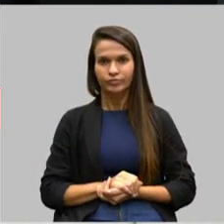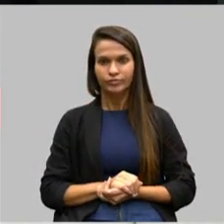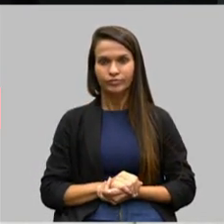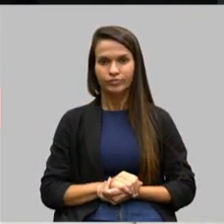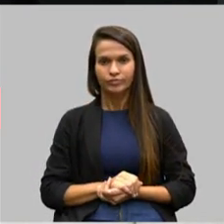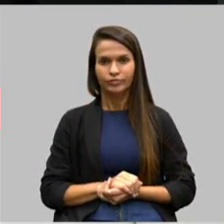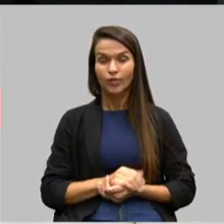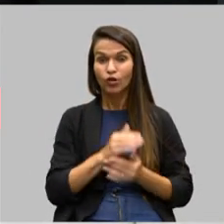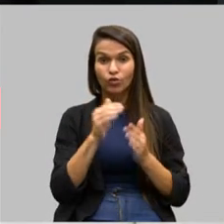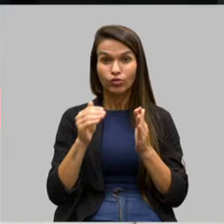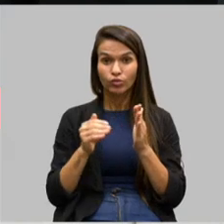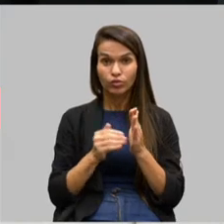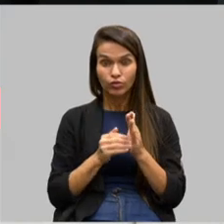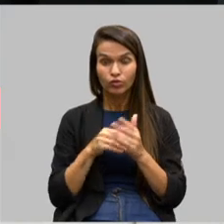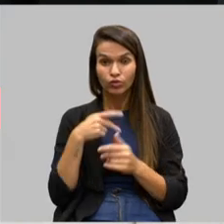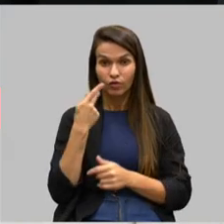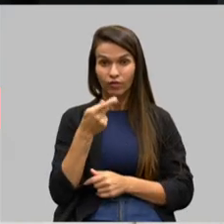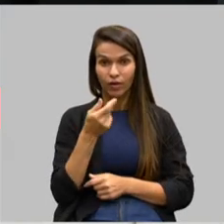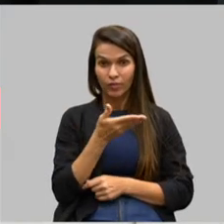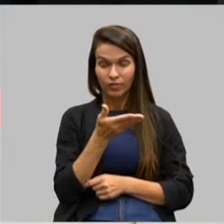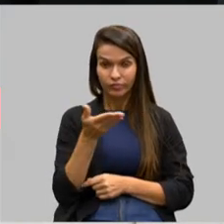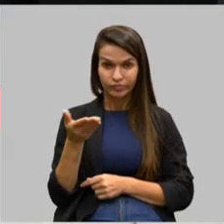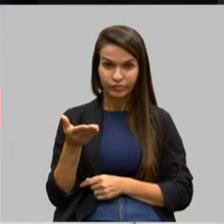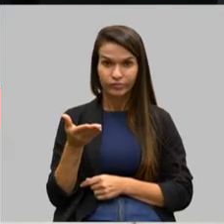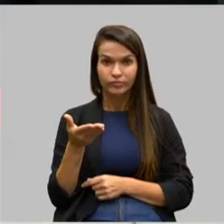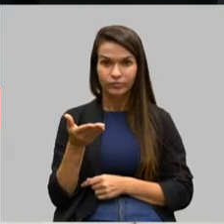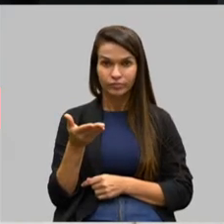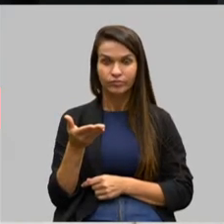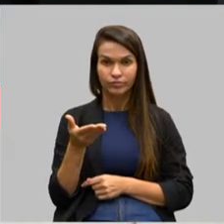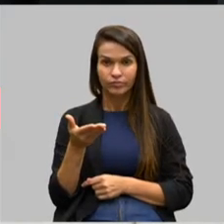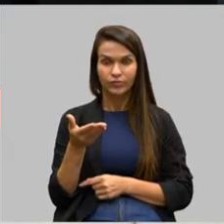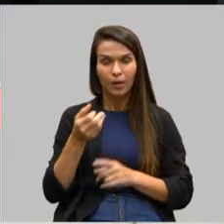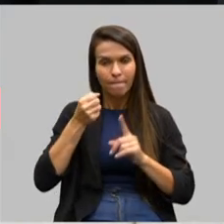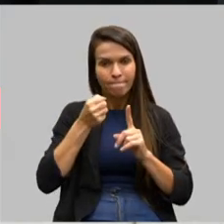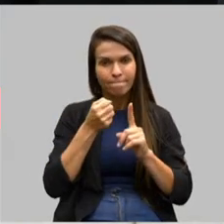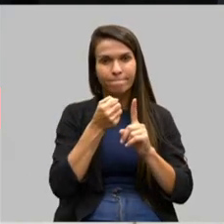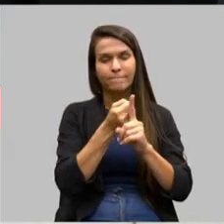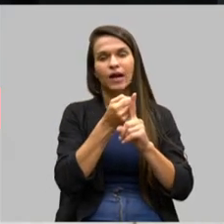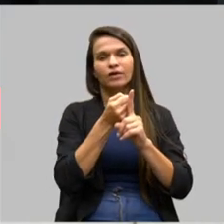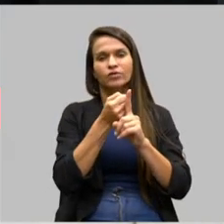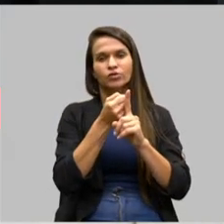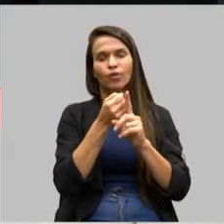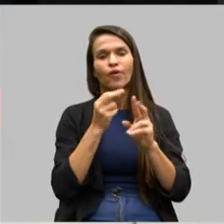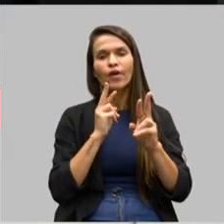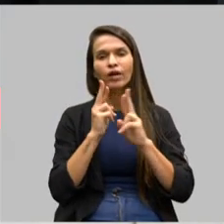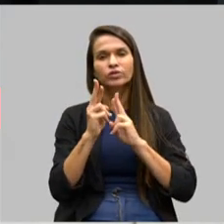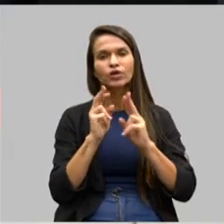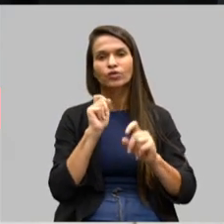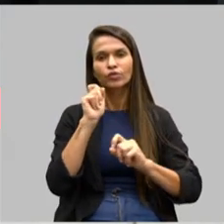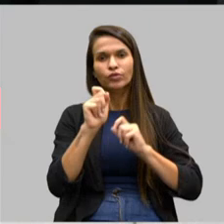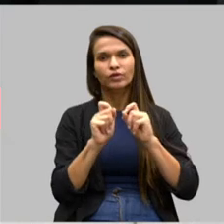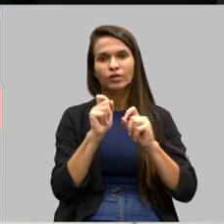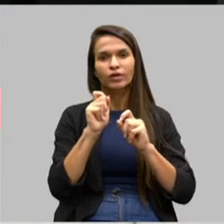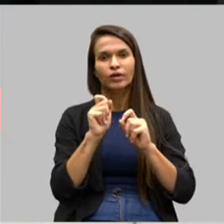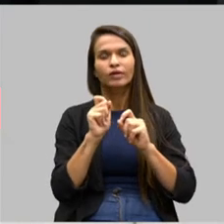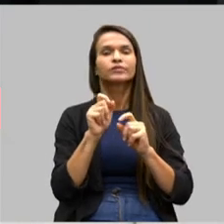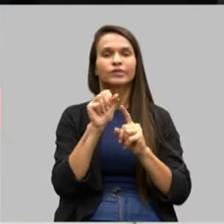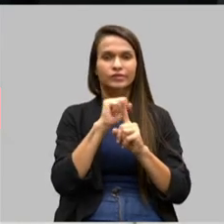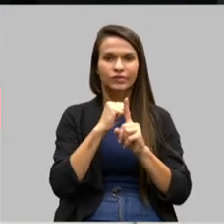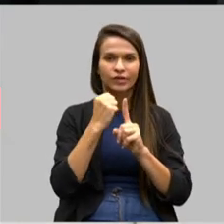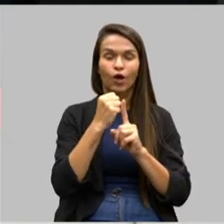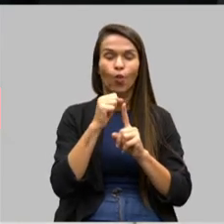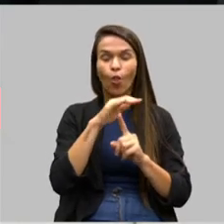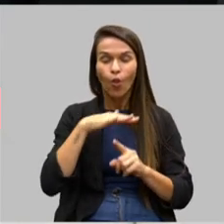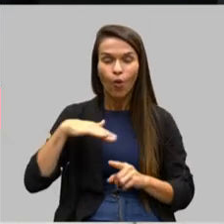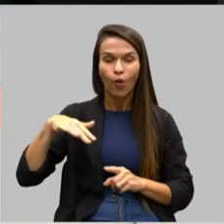E tudo isso que eu estou falando para vocês impacta diretamente em quem? Na sociedade. Em toda a